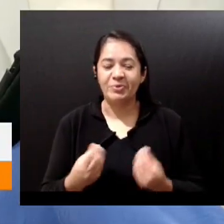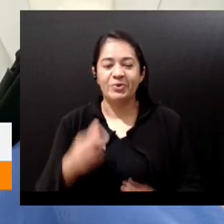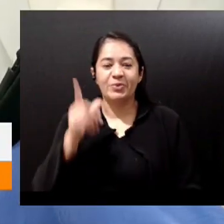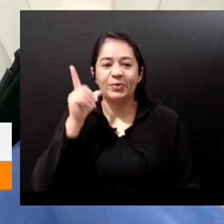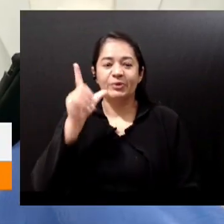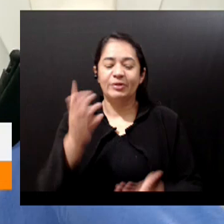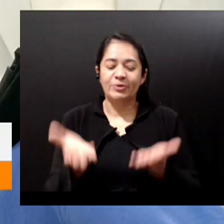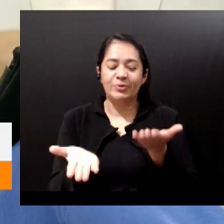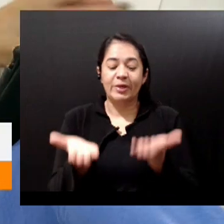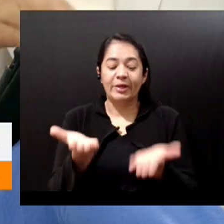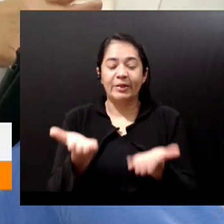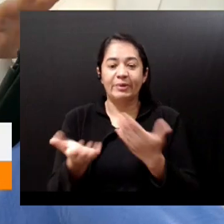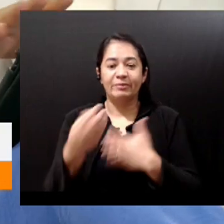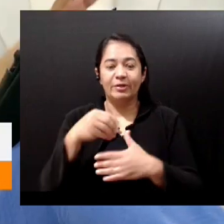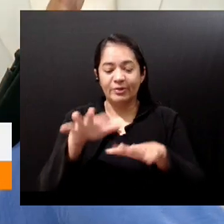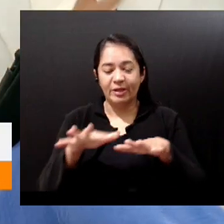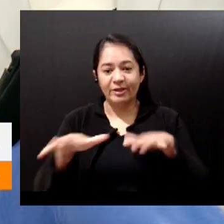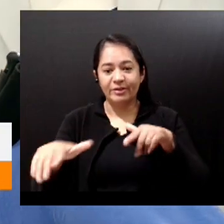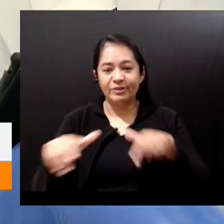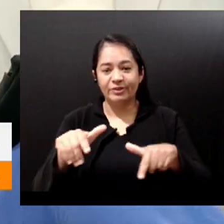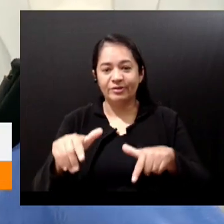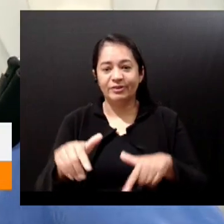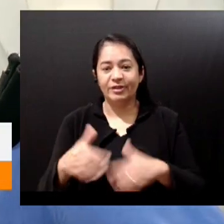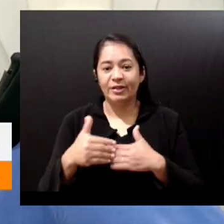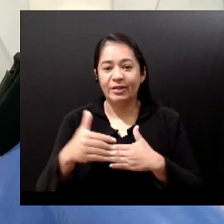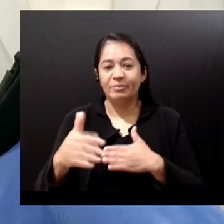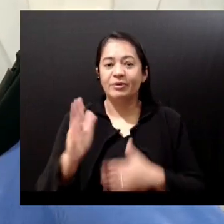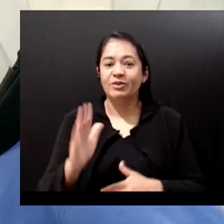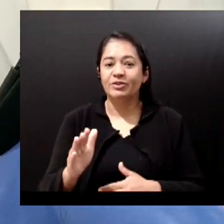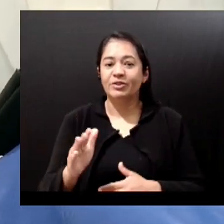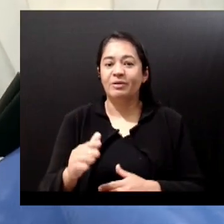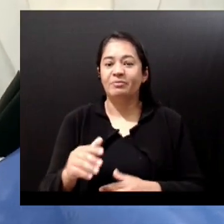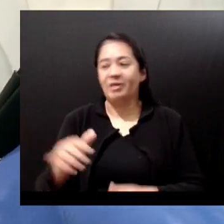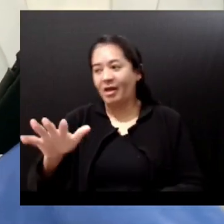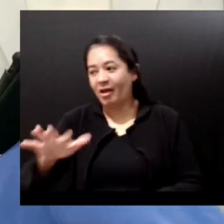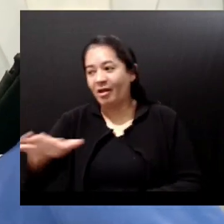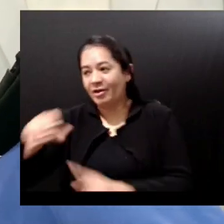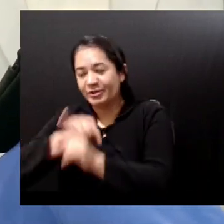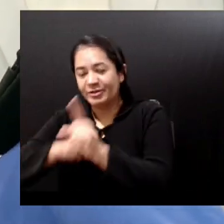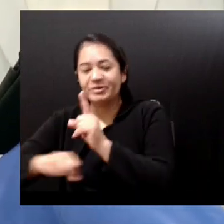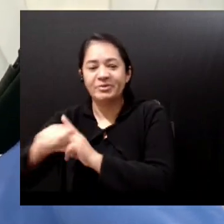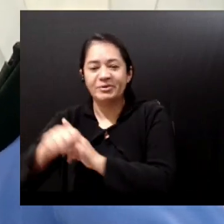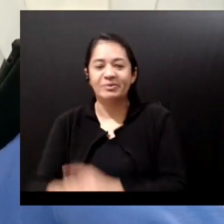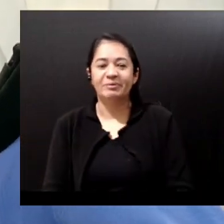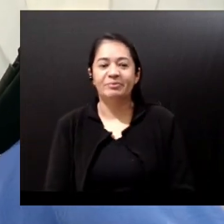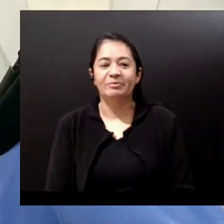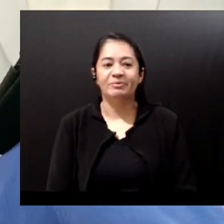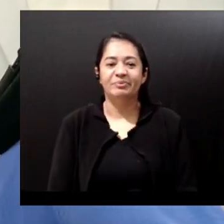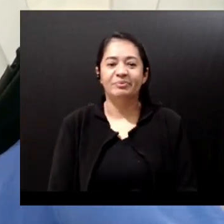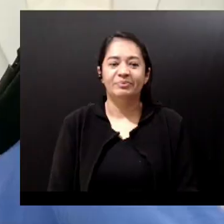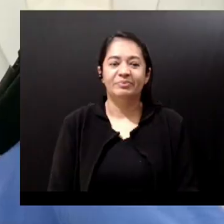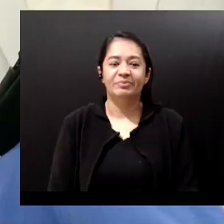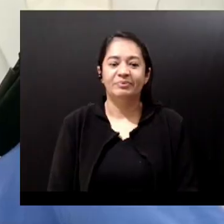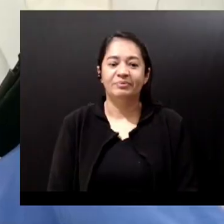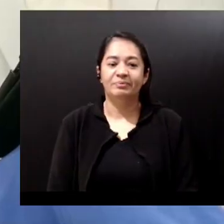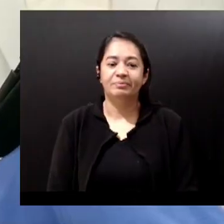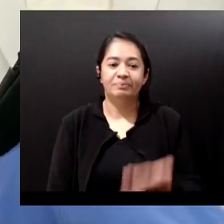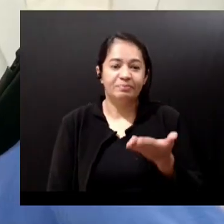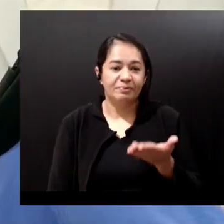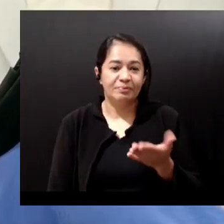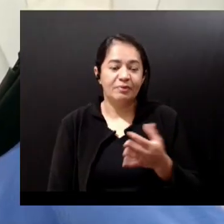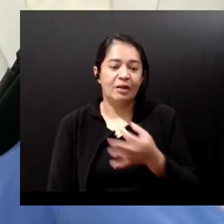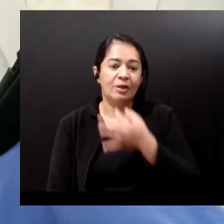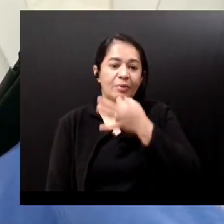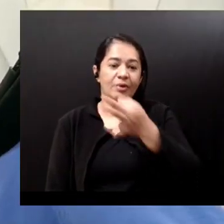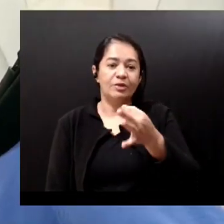pouquinho a gente já vai partir para o ambiente social, essa questão de música também. Como é que a gente mantém o equilíbrio? Sim, na verdade, eu acho que mais do que nunca é se relacionar.